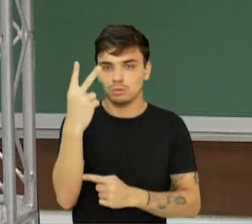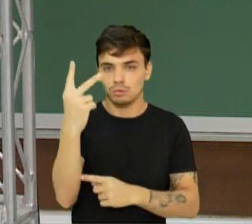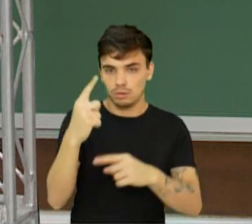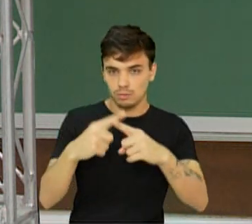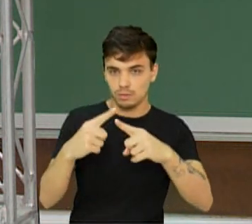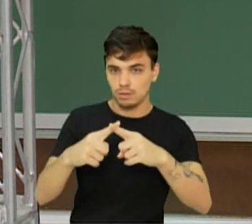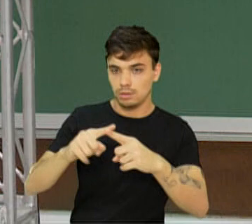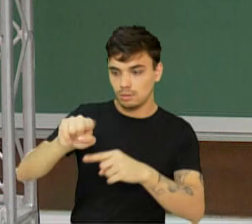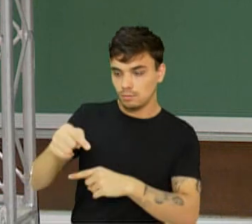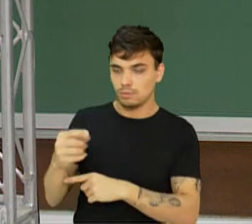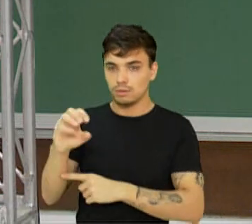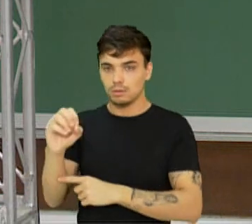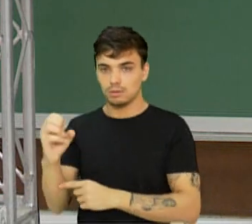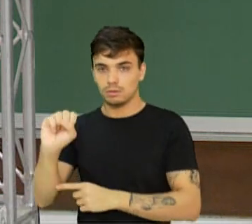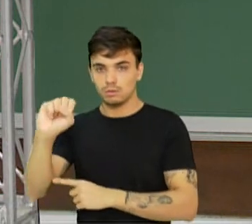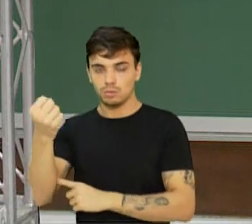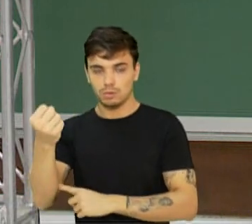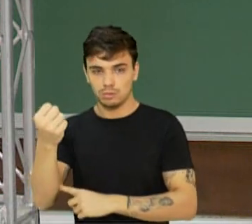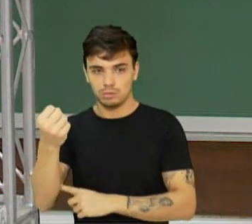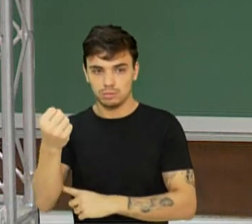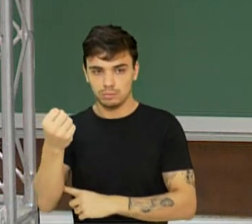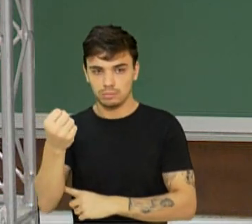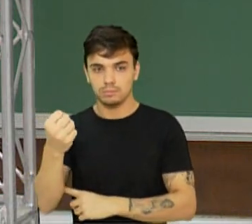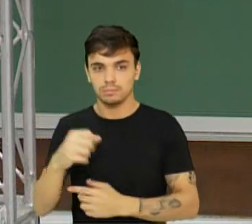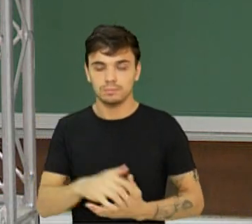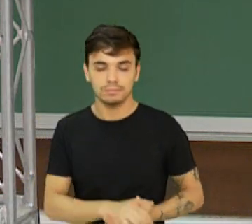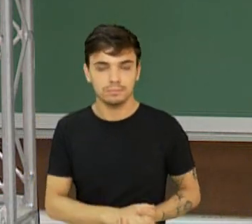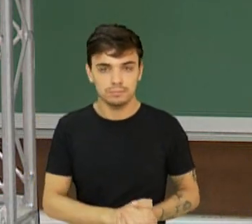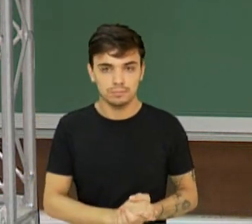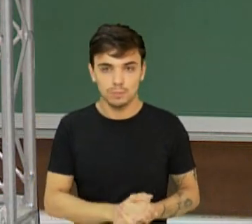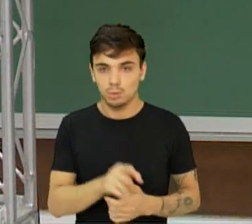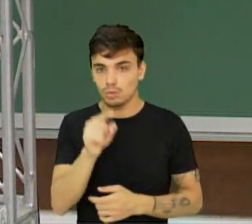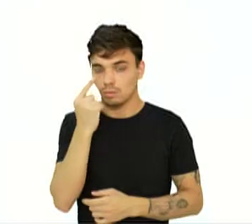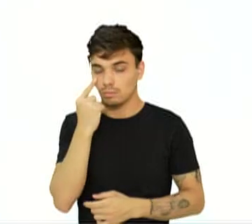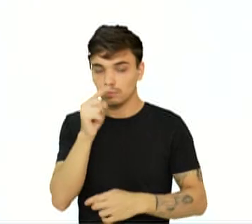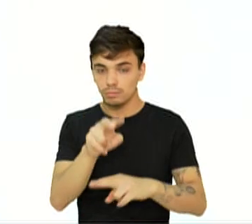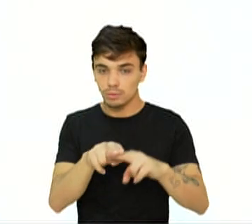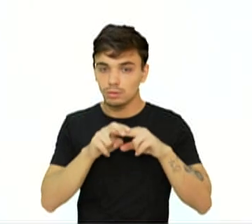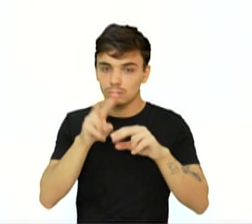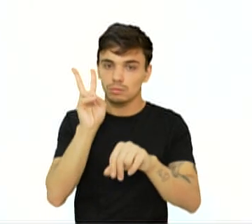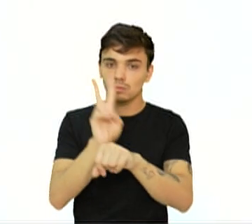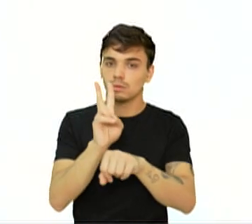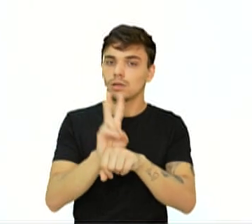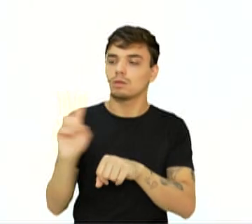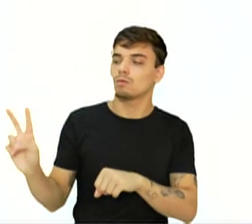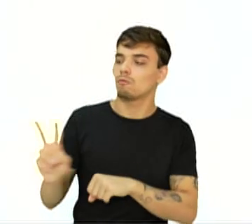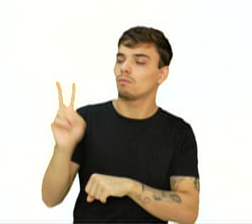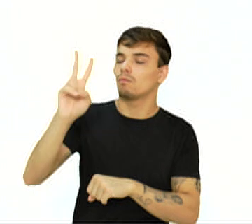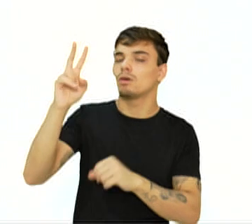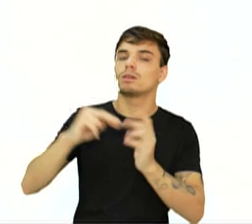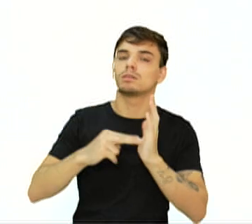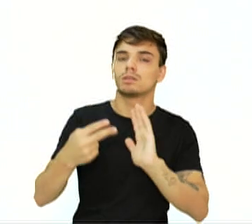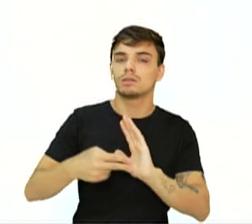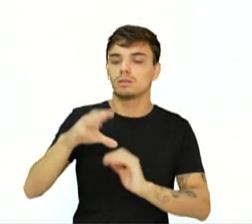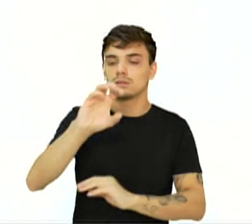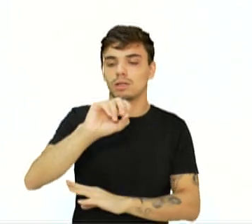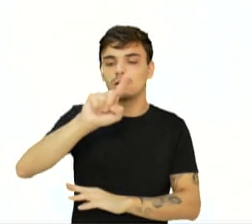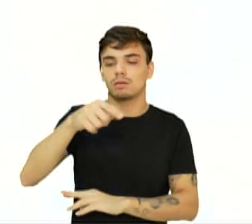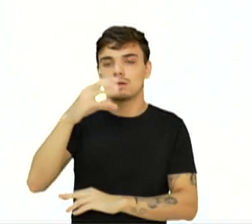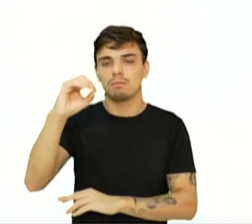2,08 vezes 10 elevado a menos 6 Faraday. Cuidado, esse valor significa